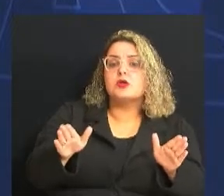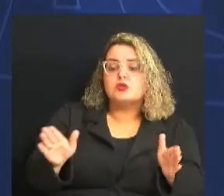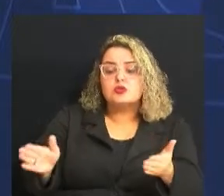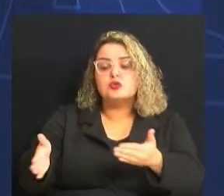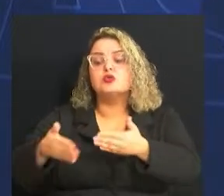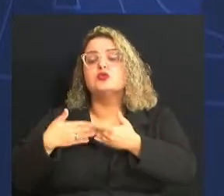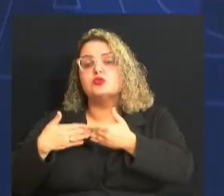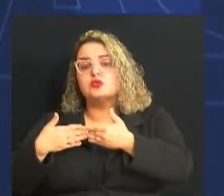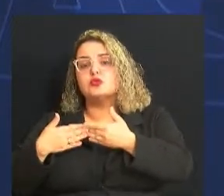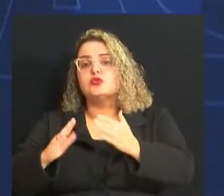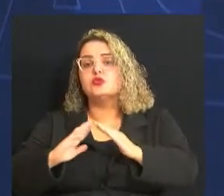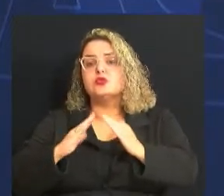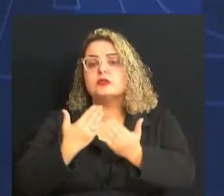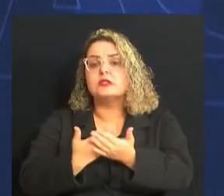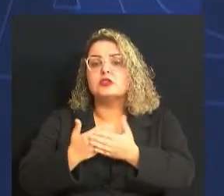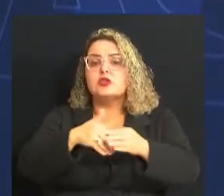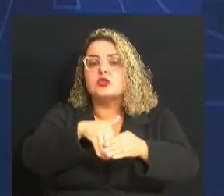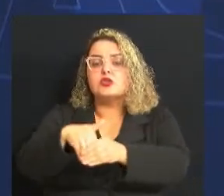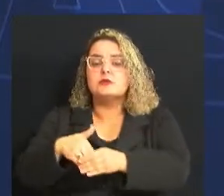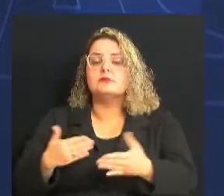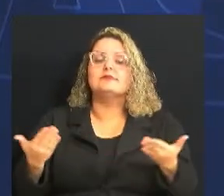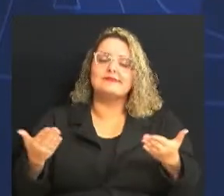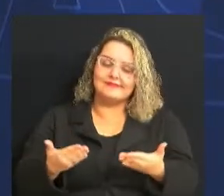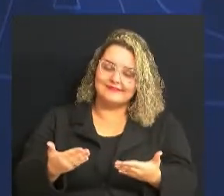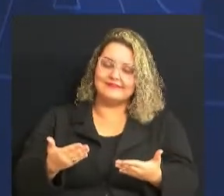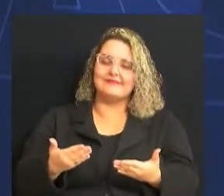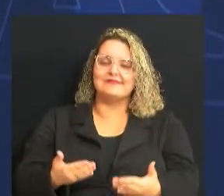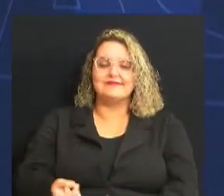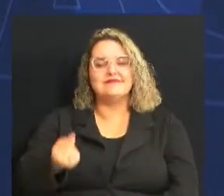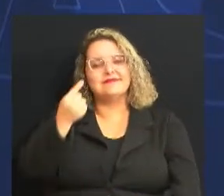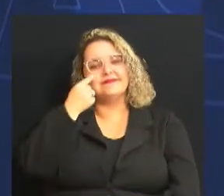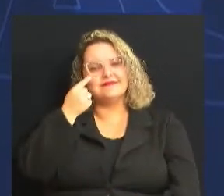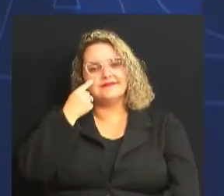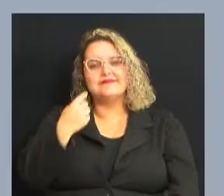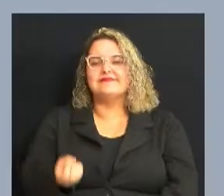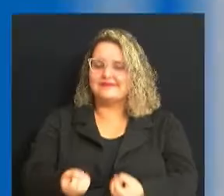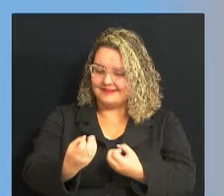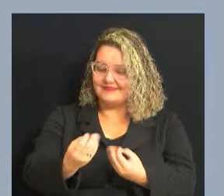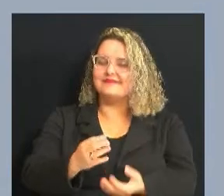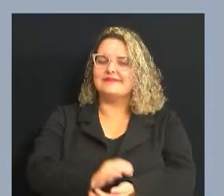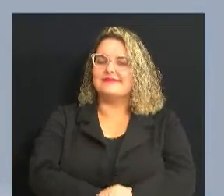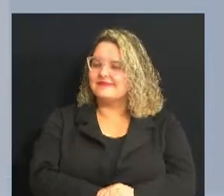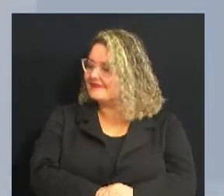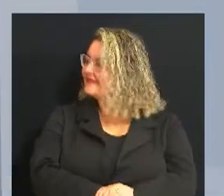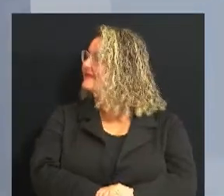fechamento dos portões. Bom, a partir de agora, você fica bem informado.